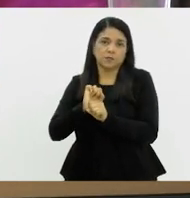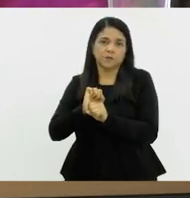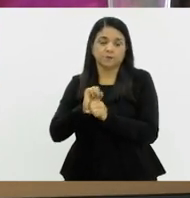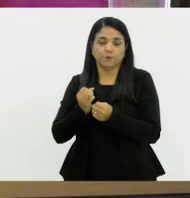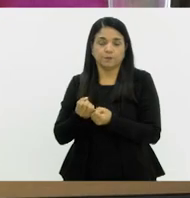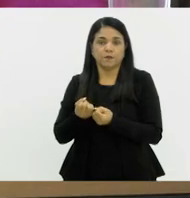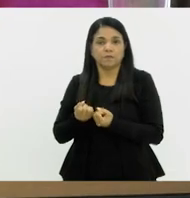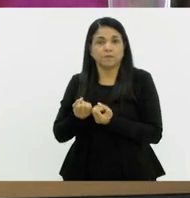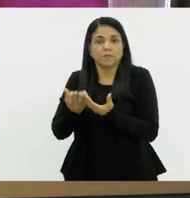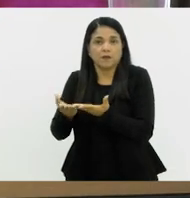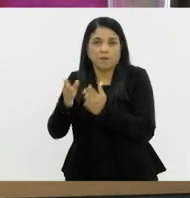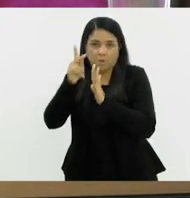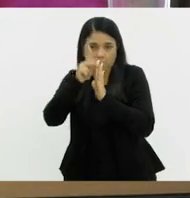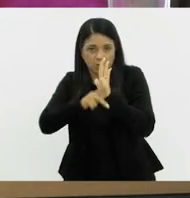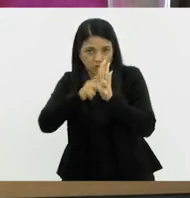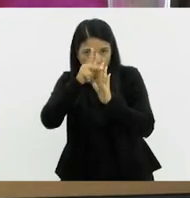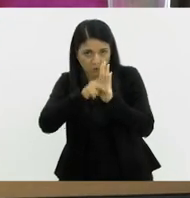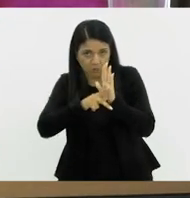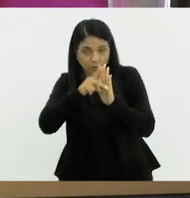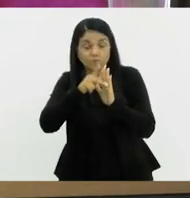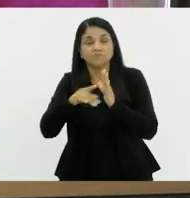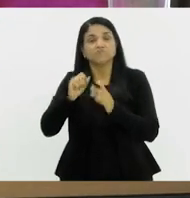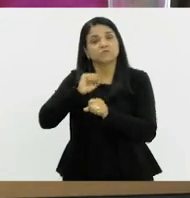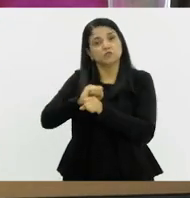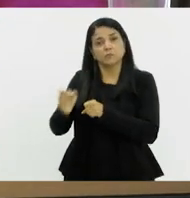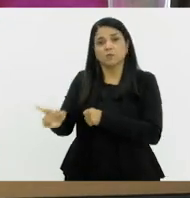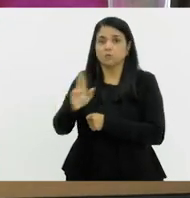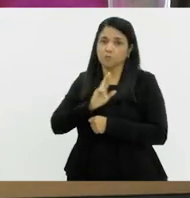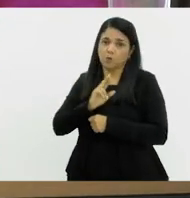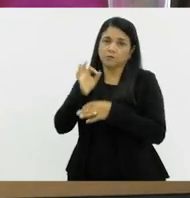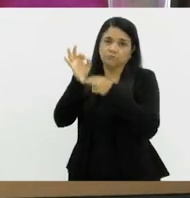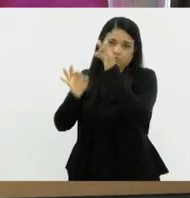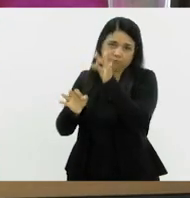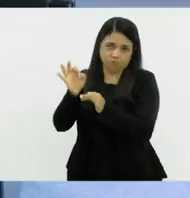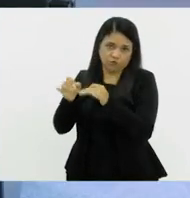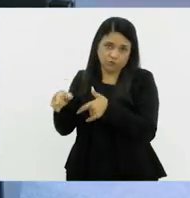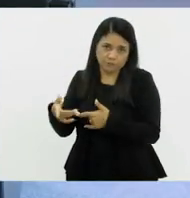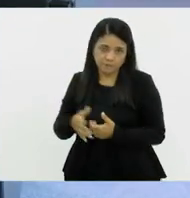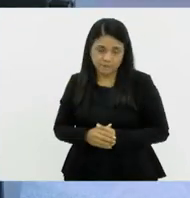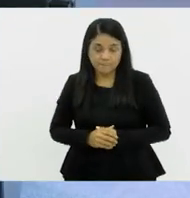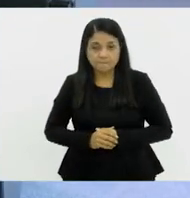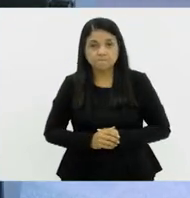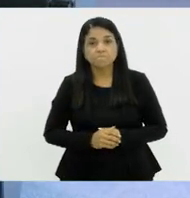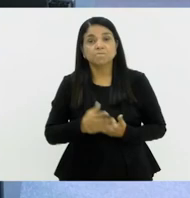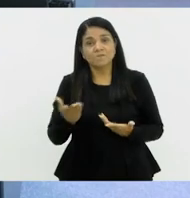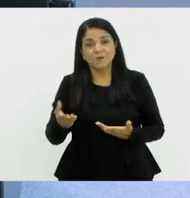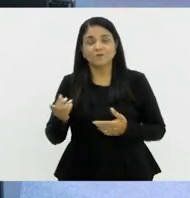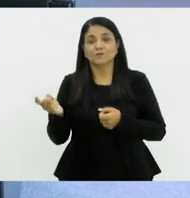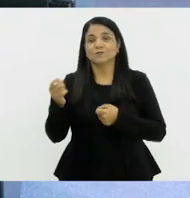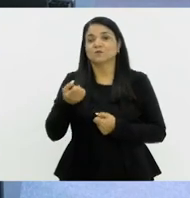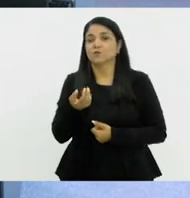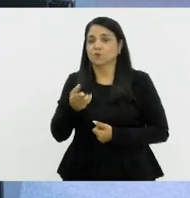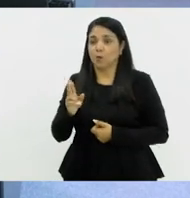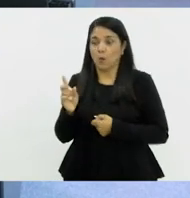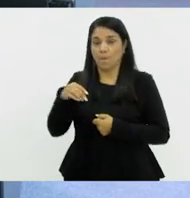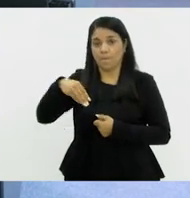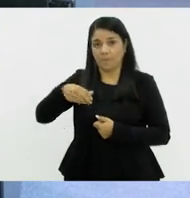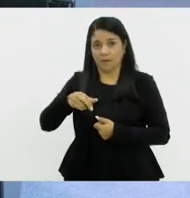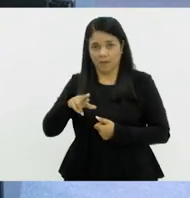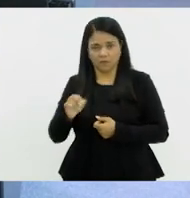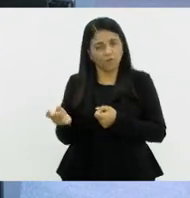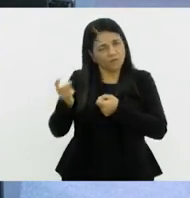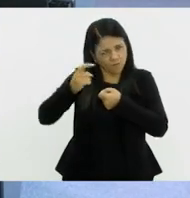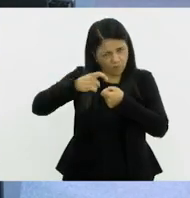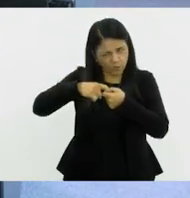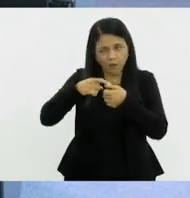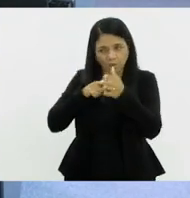entrega do projeto que foi apresentado ao meritíssimo juiz. Doutor Magno, nós vamos voltar com o senhor para outro Sim. questionamento, mas deixa